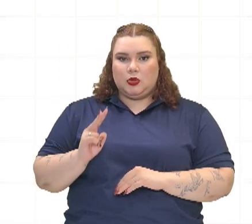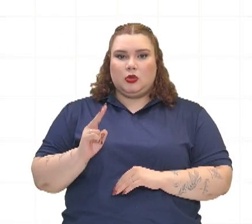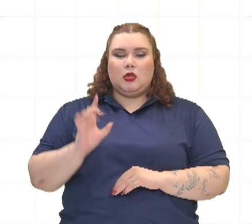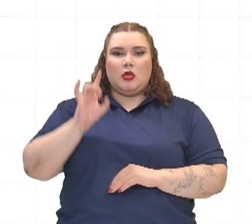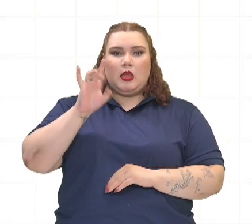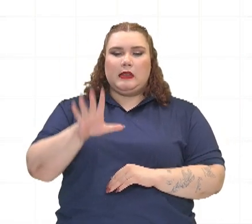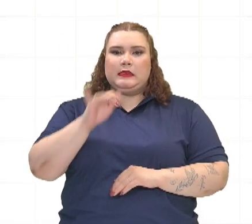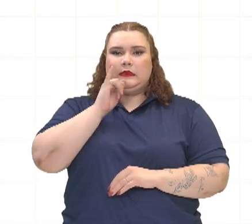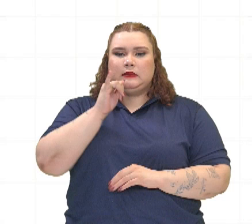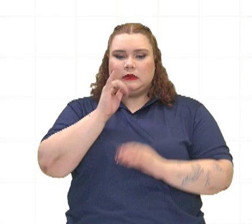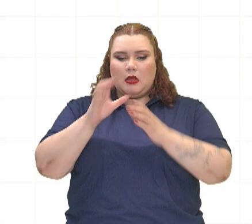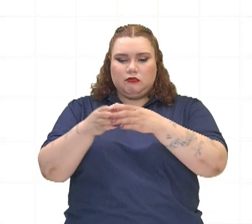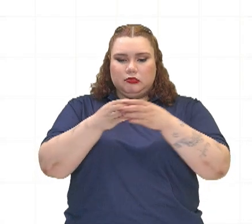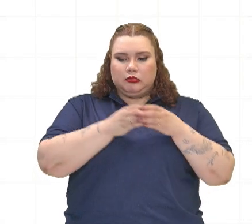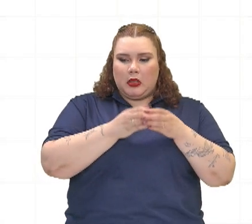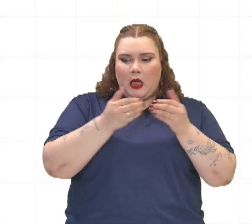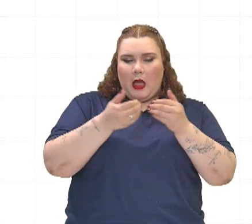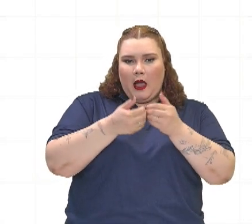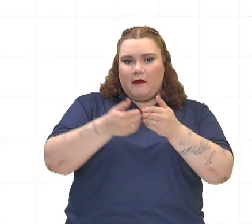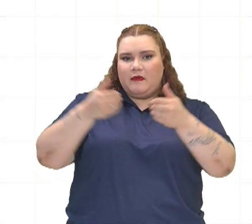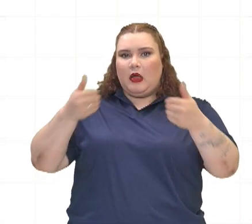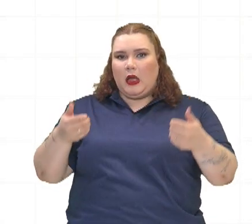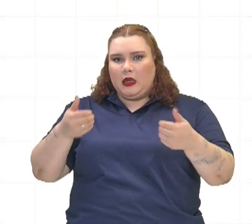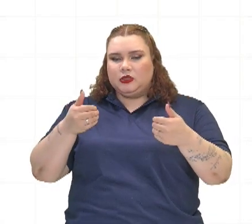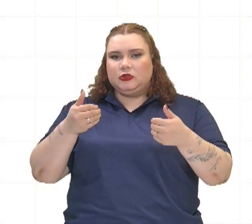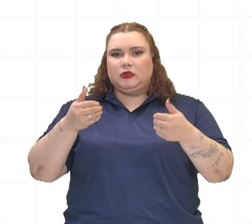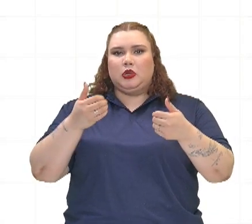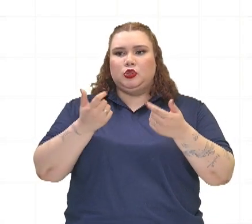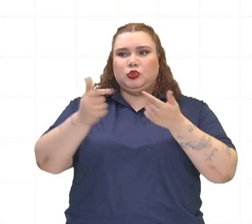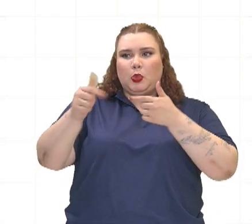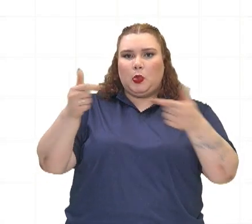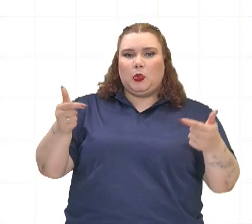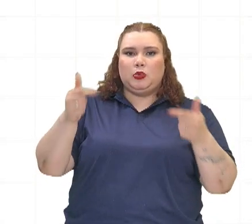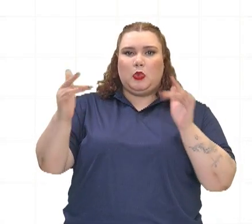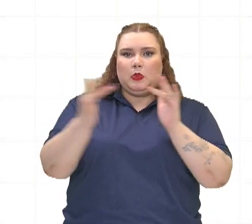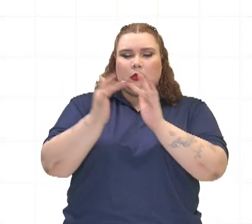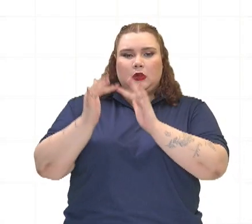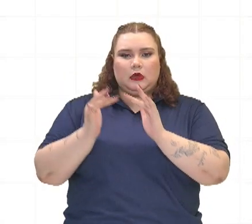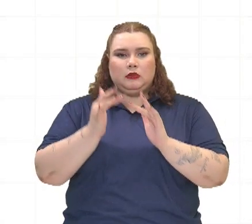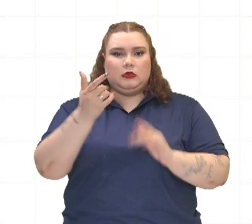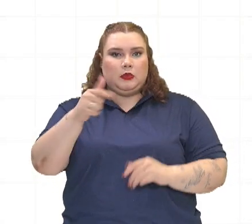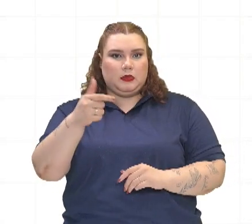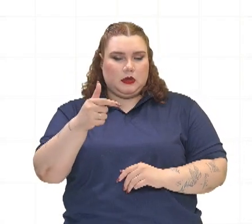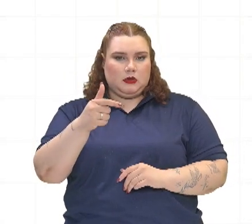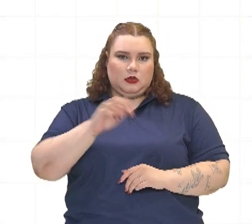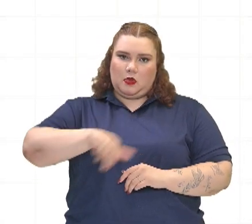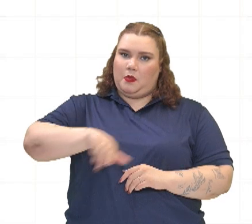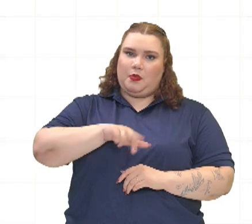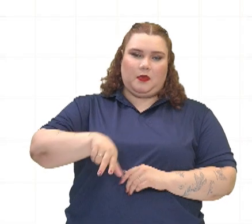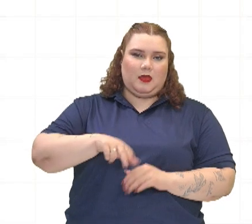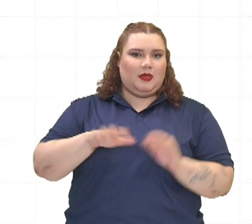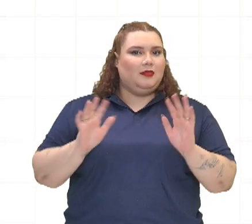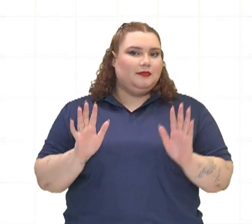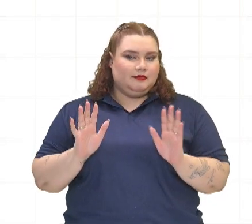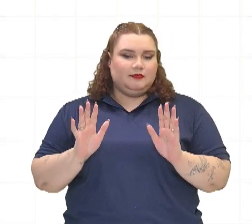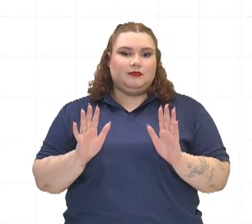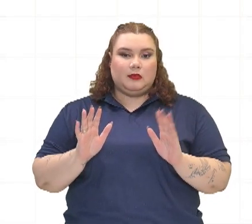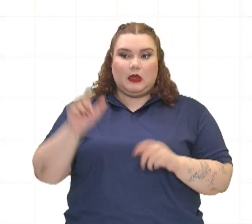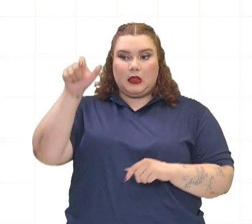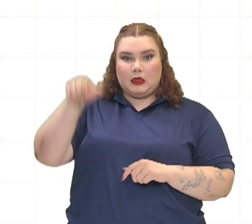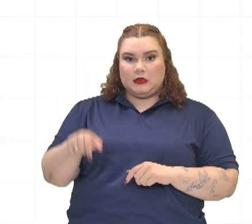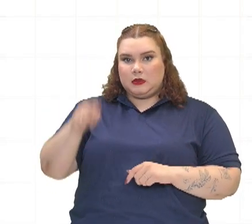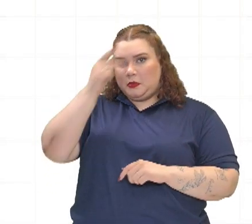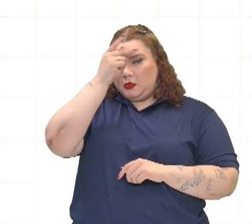isolado de outros pesquisadores, né? Reiterando aqui. Então, o trabalho do historiador, ele